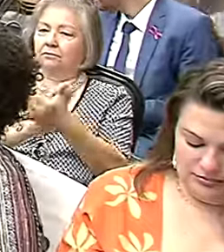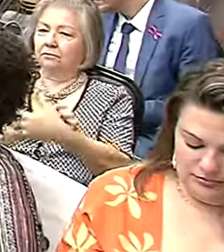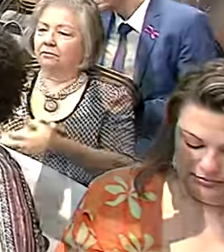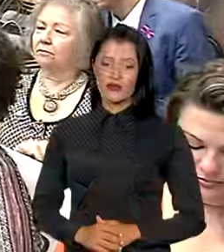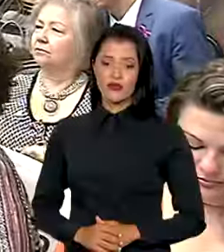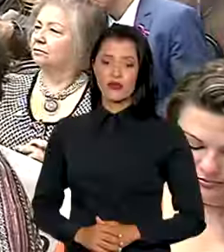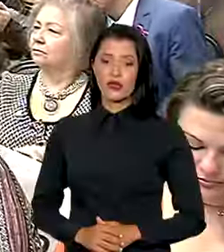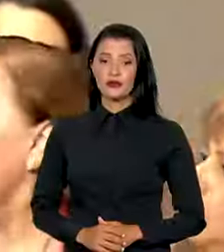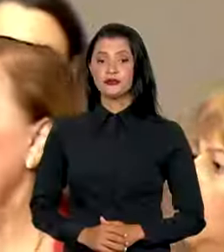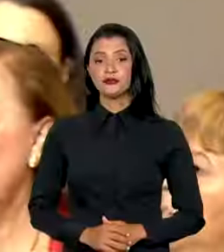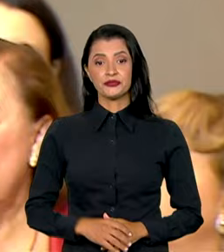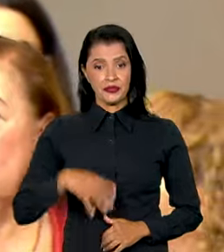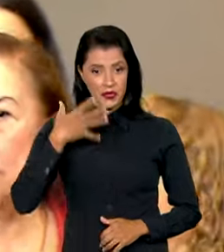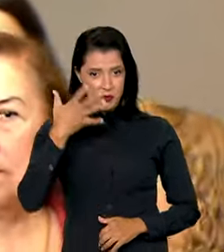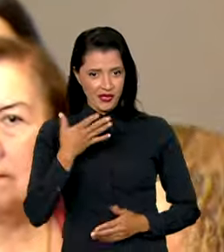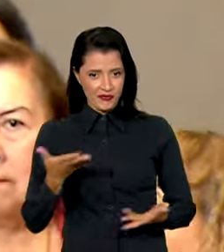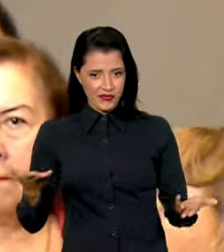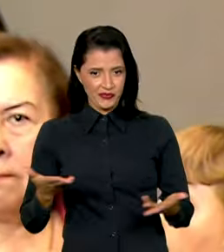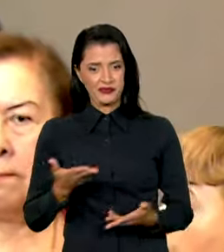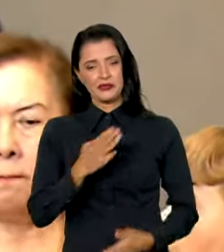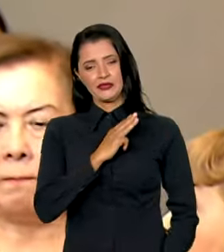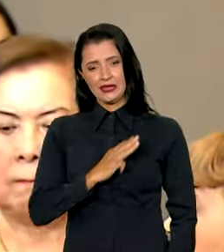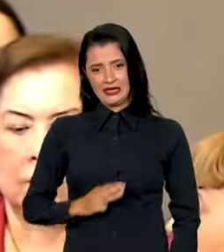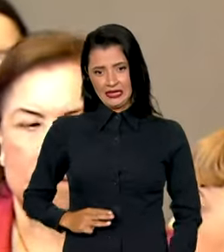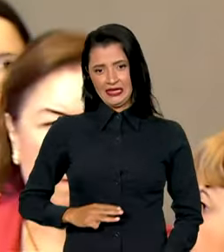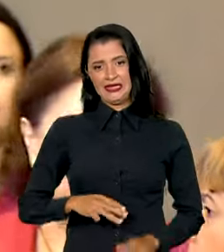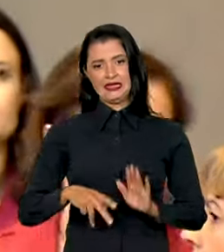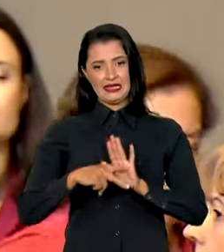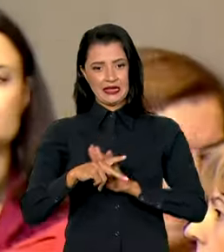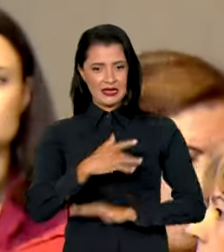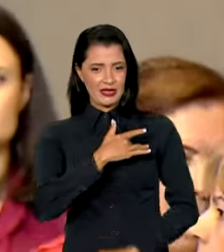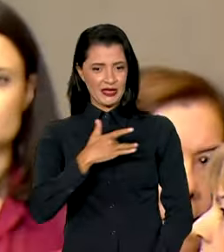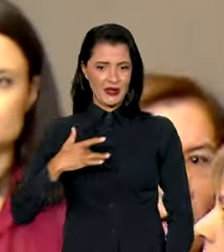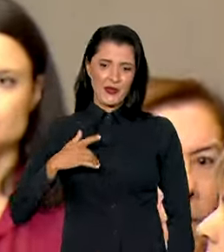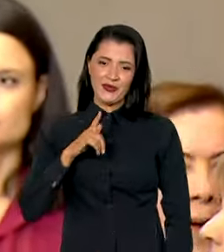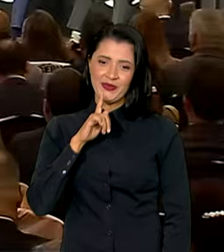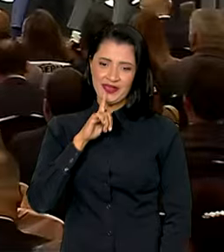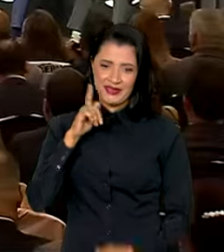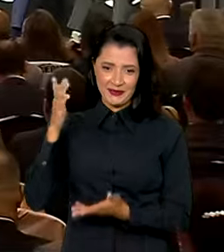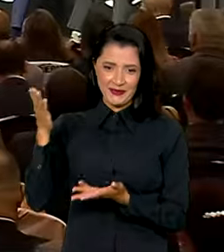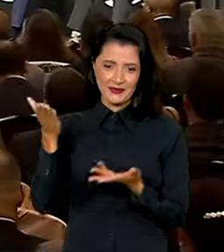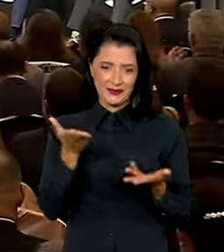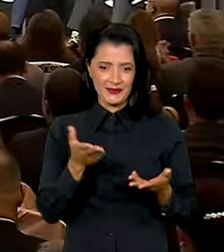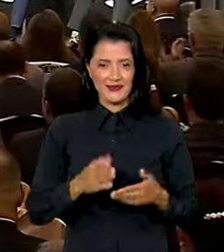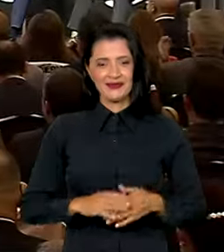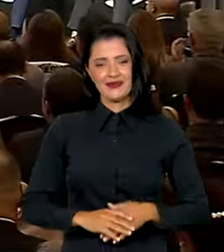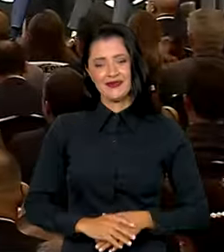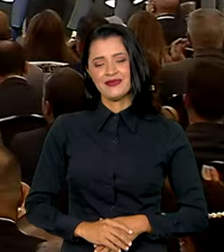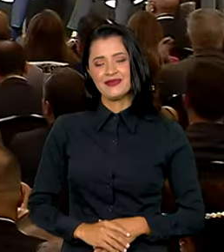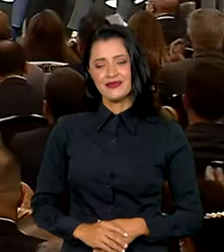Para uso da palavra, a ministra de Estado da Saúde, Nísia Trindade Lima.